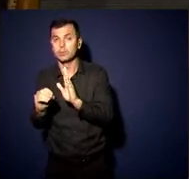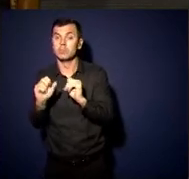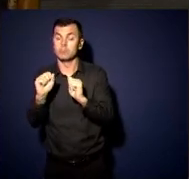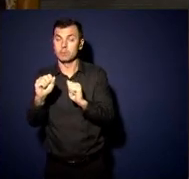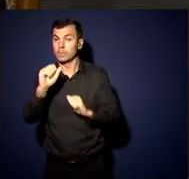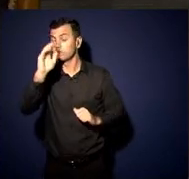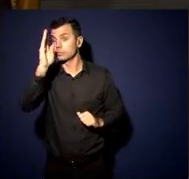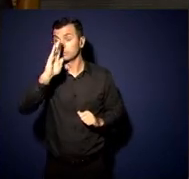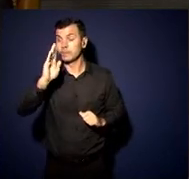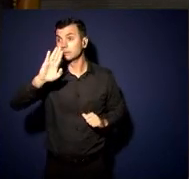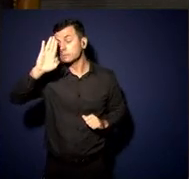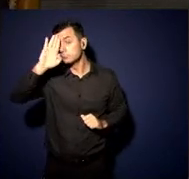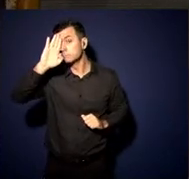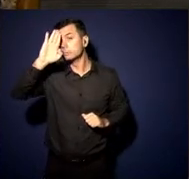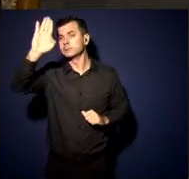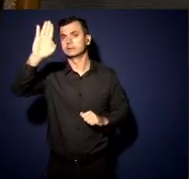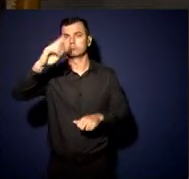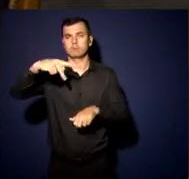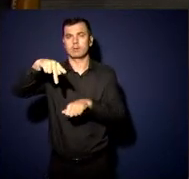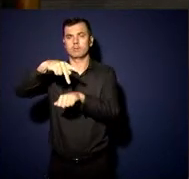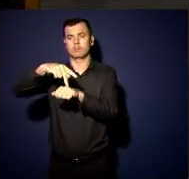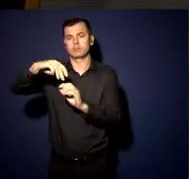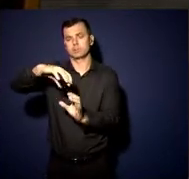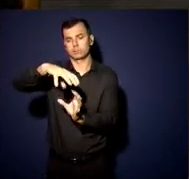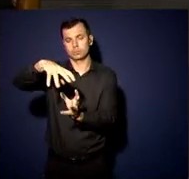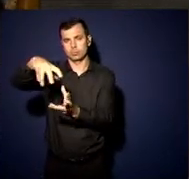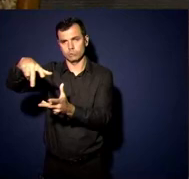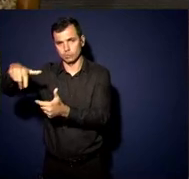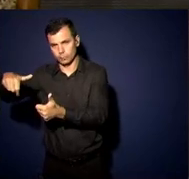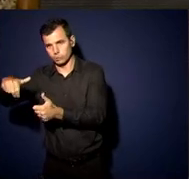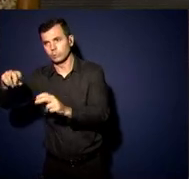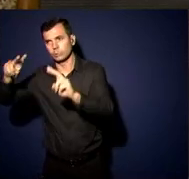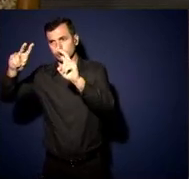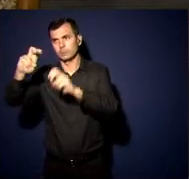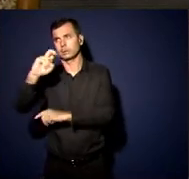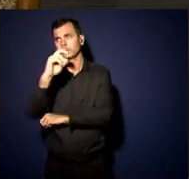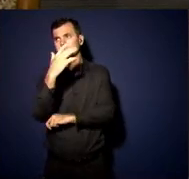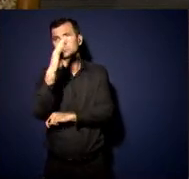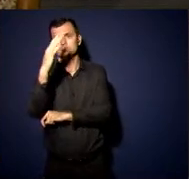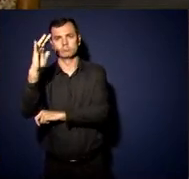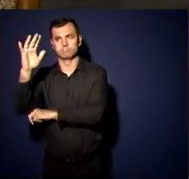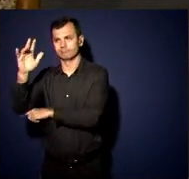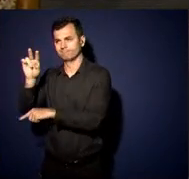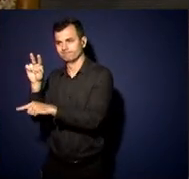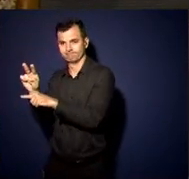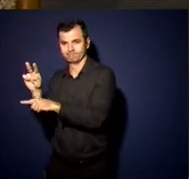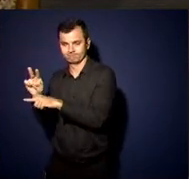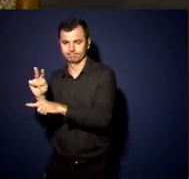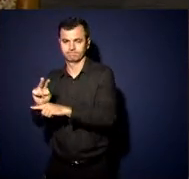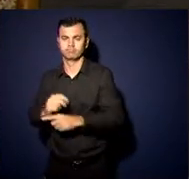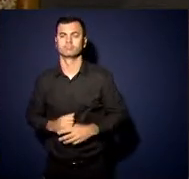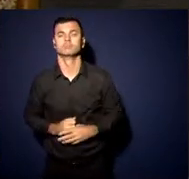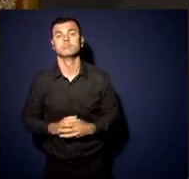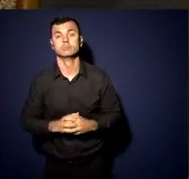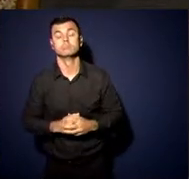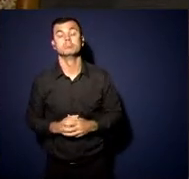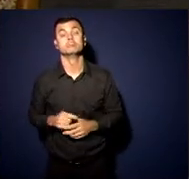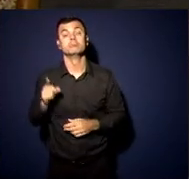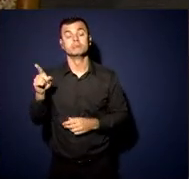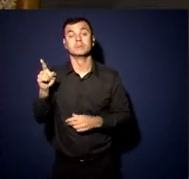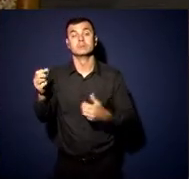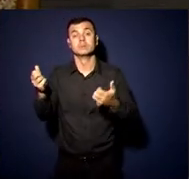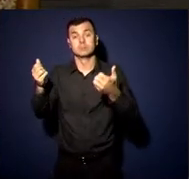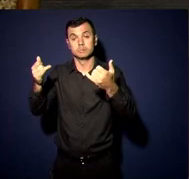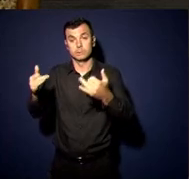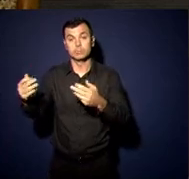Player mundial na pauta da Preservação por meio do critério do crédito de carbono você comentou que vocês tiveram lá